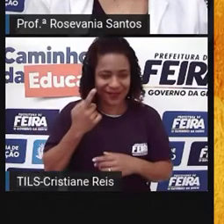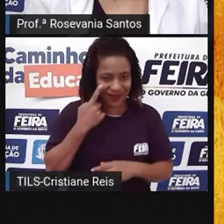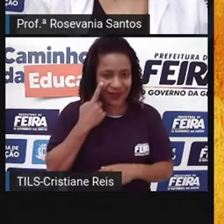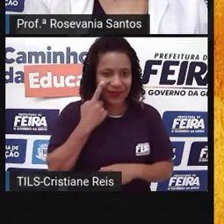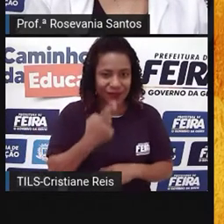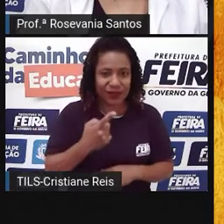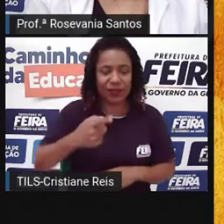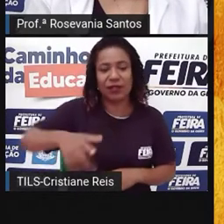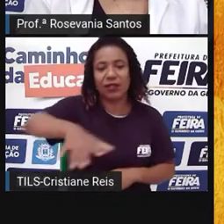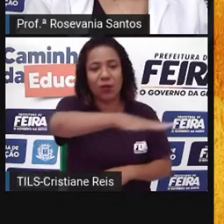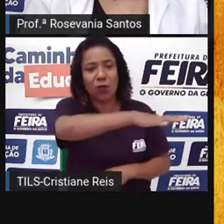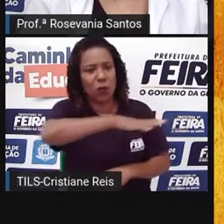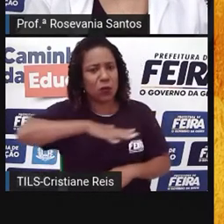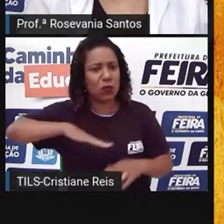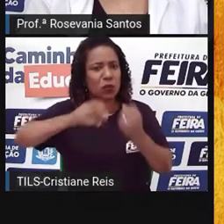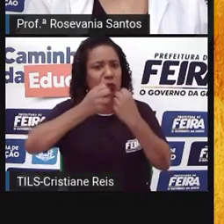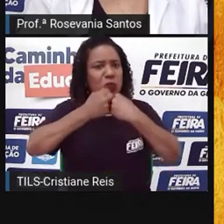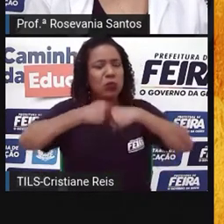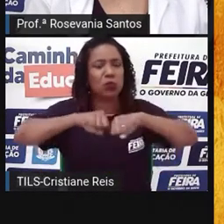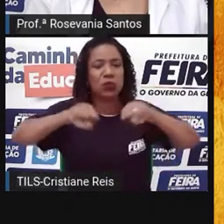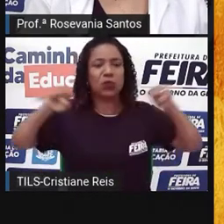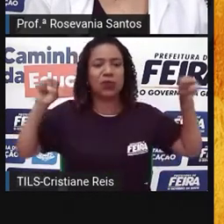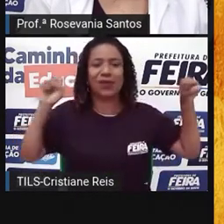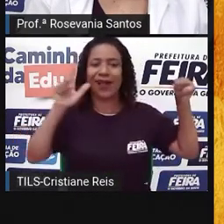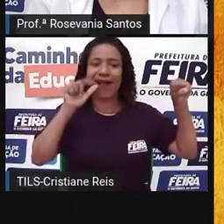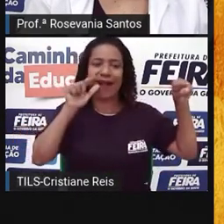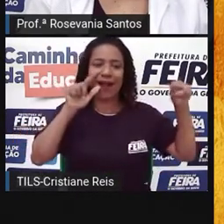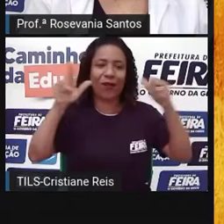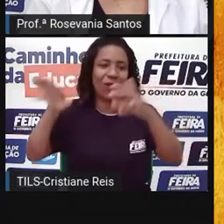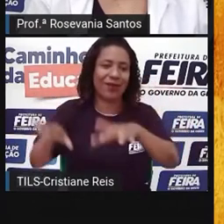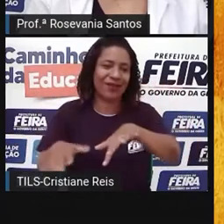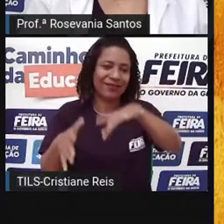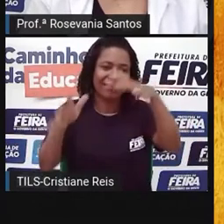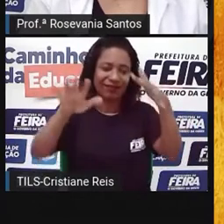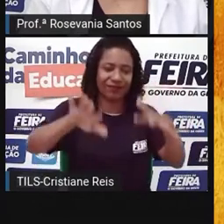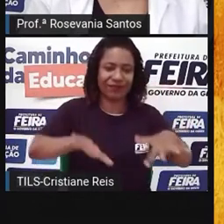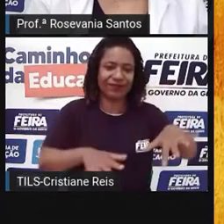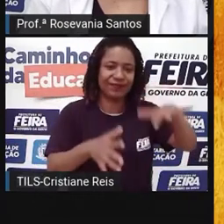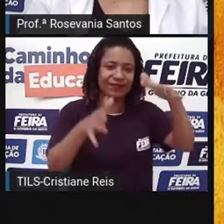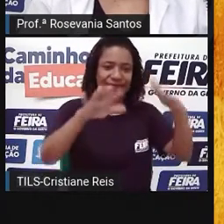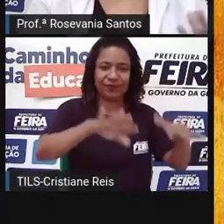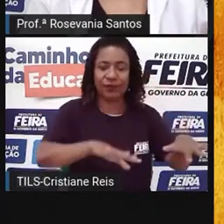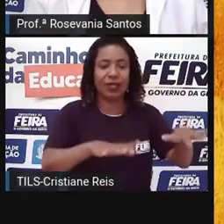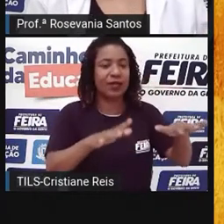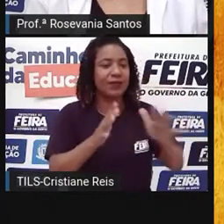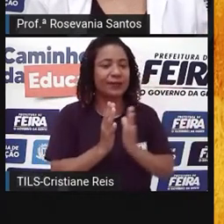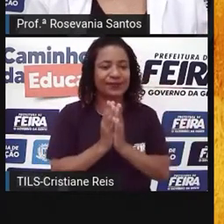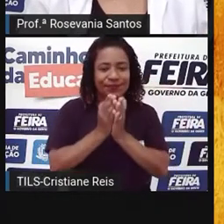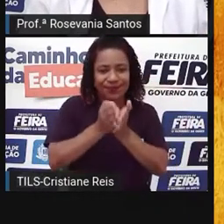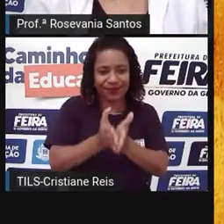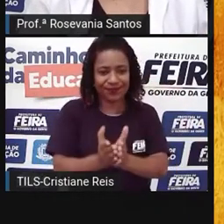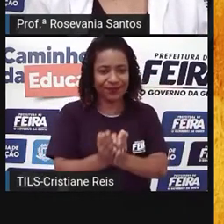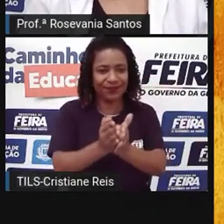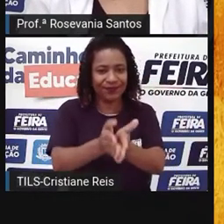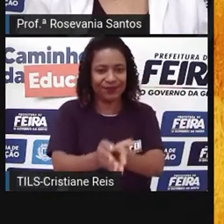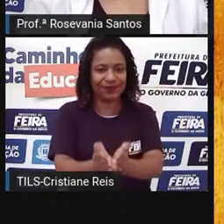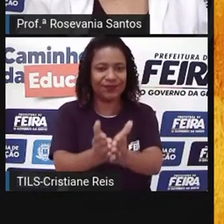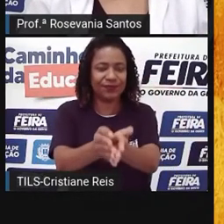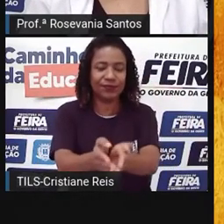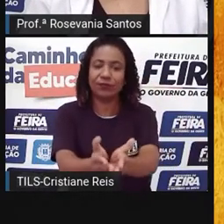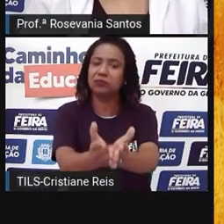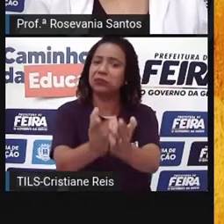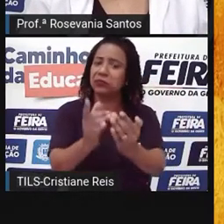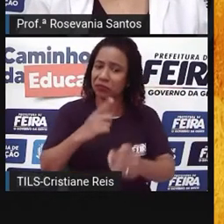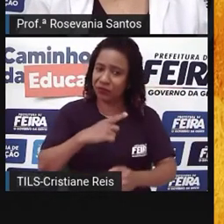grande área de litoral, o que vai favorecer muito essa questão dos transportes, né,